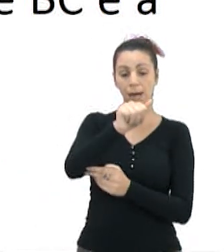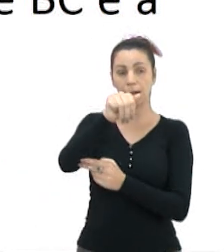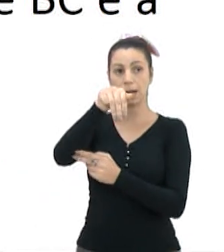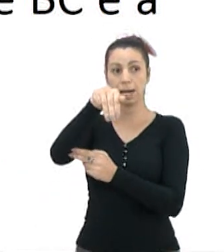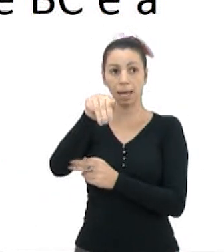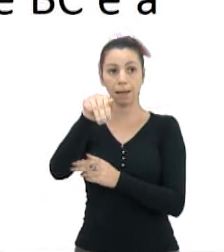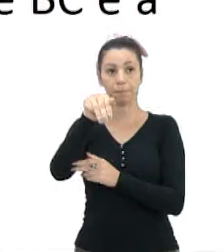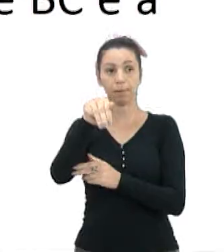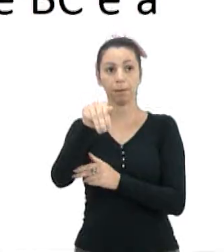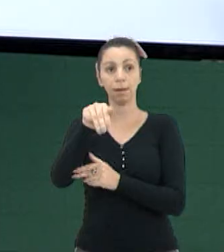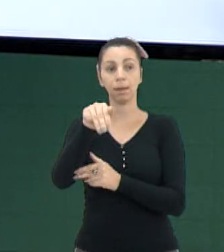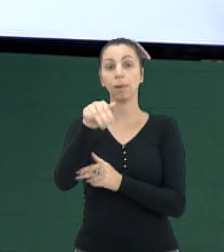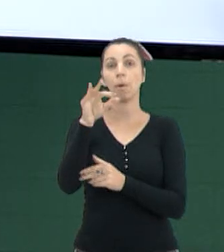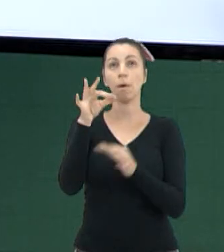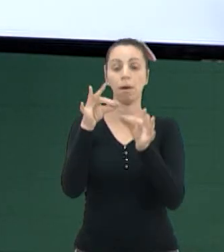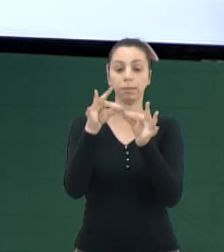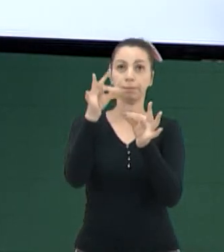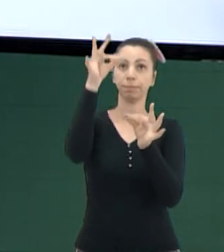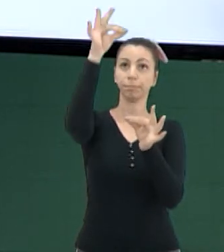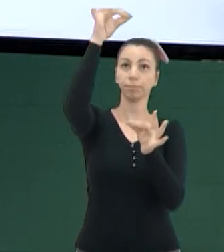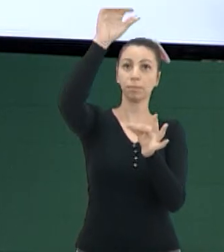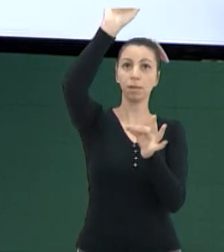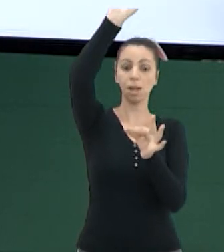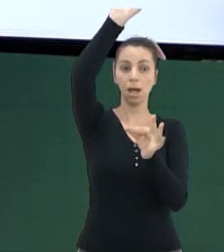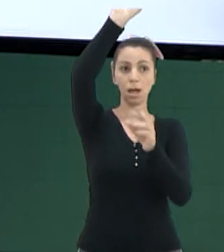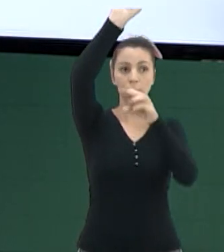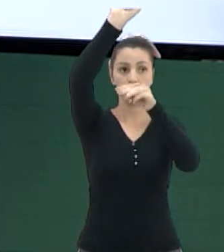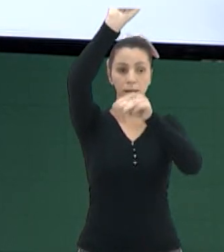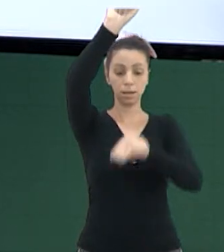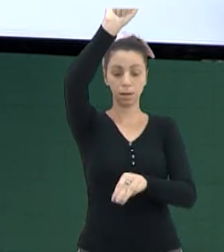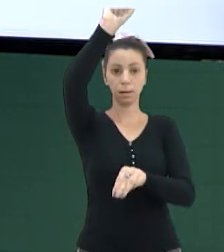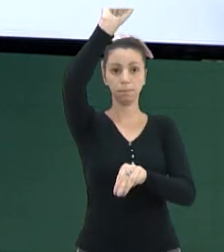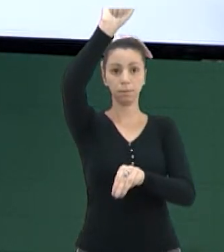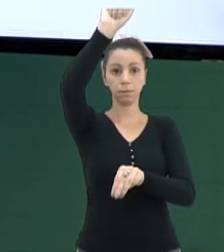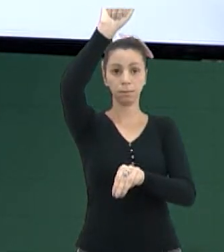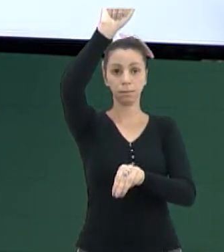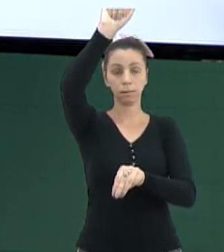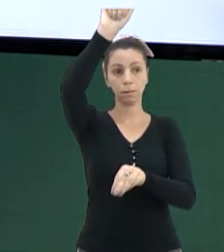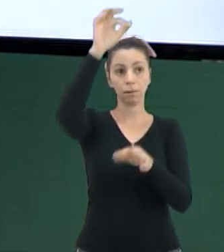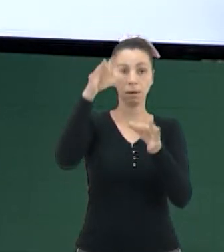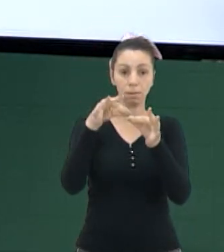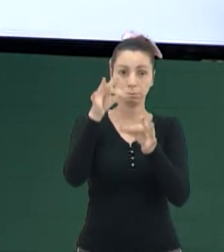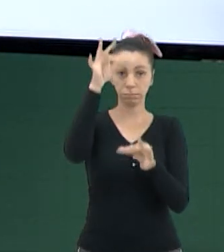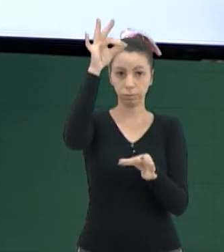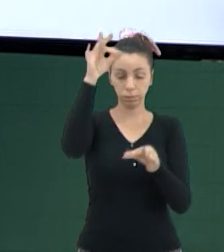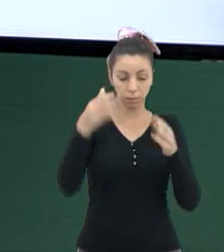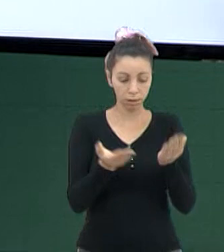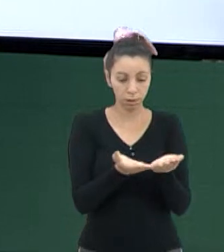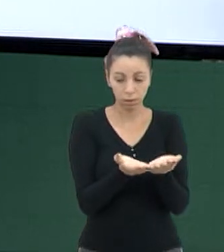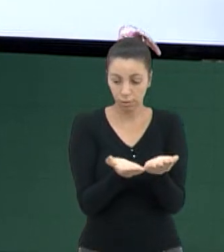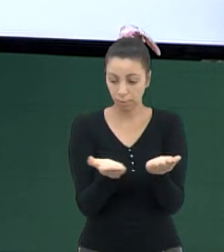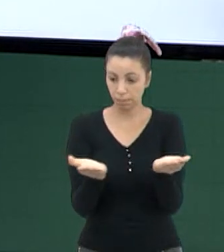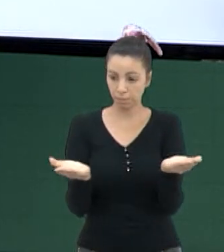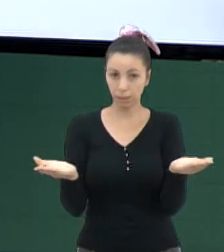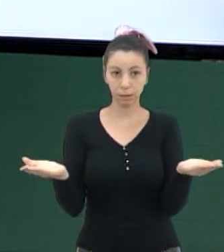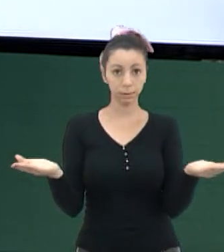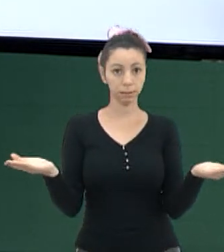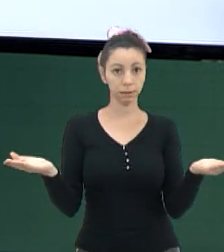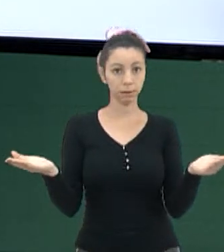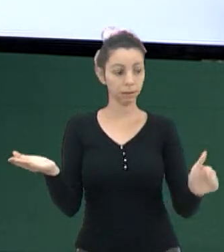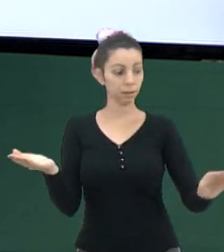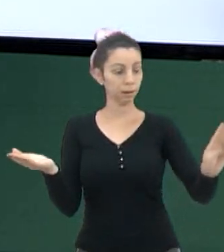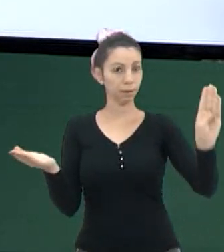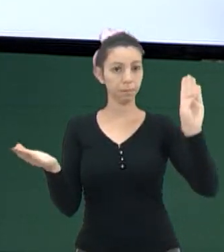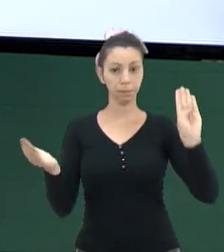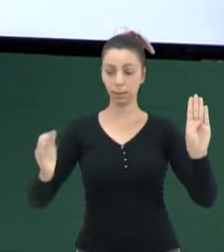que traça-se a partir do vértice a mediana AM relativa à base BC, são termos que nós já